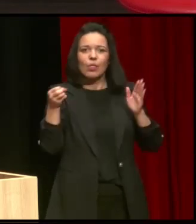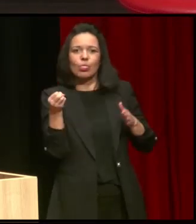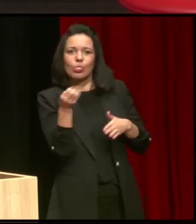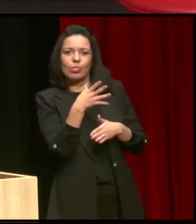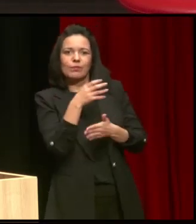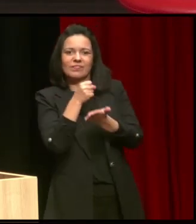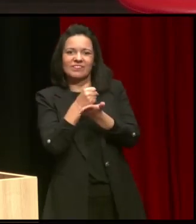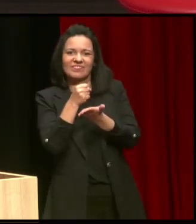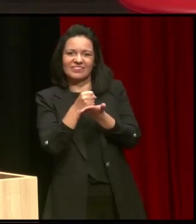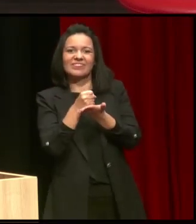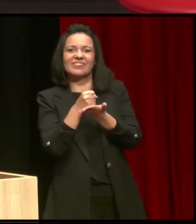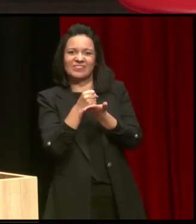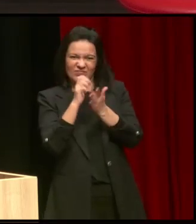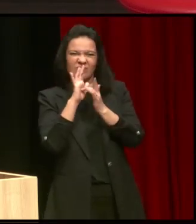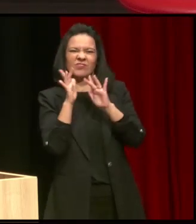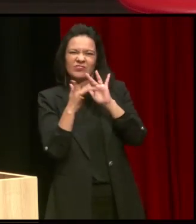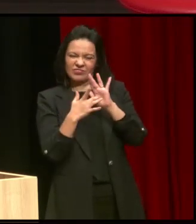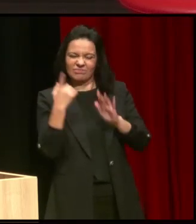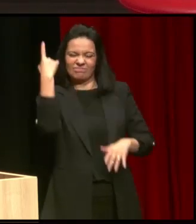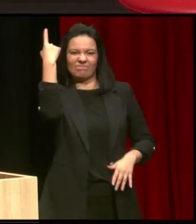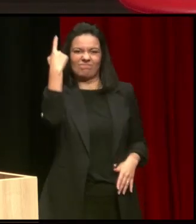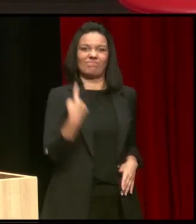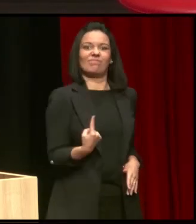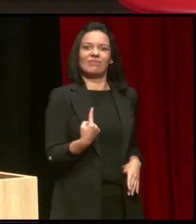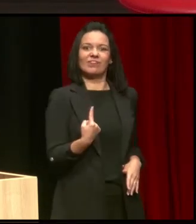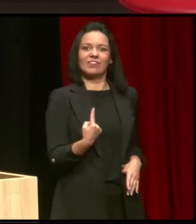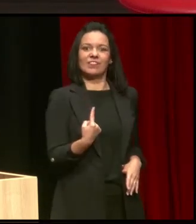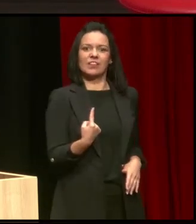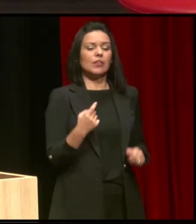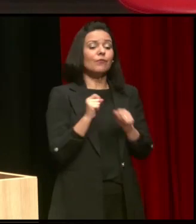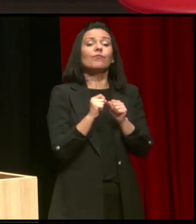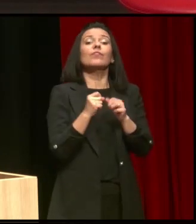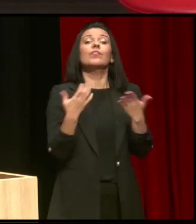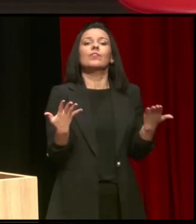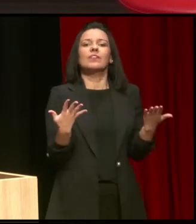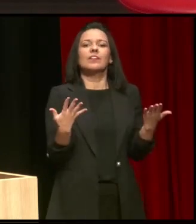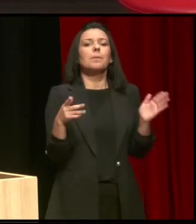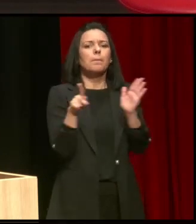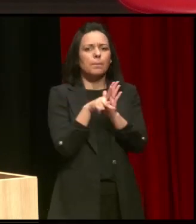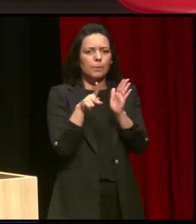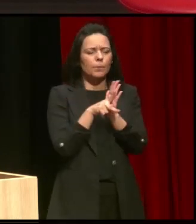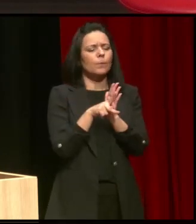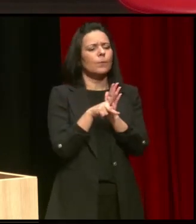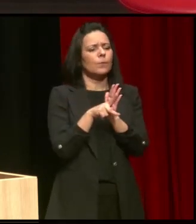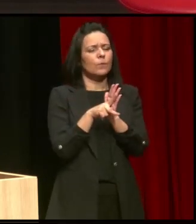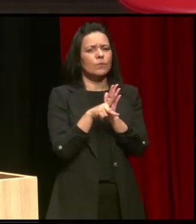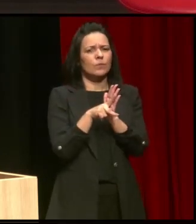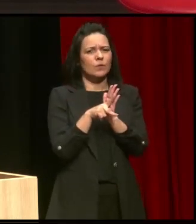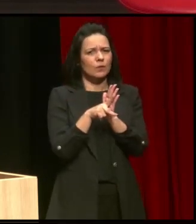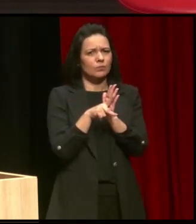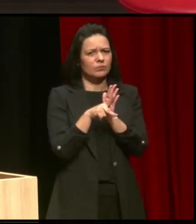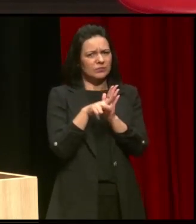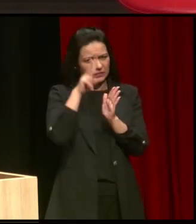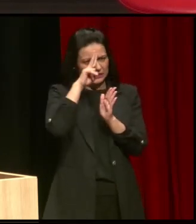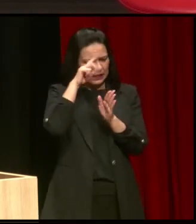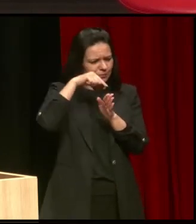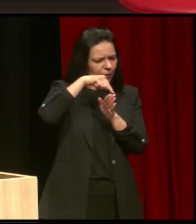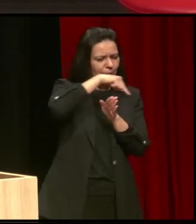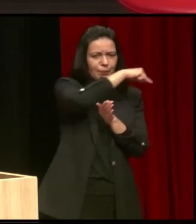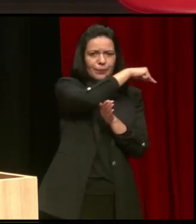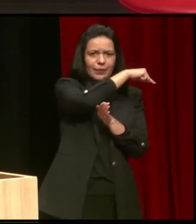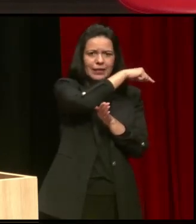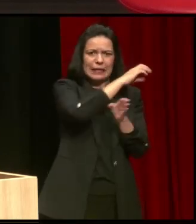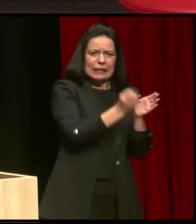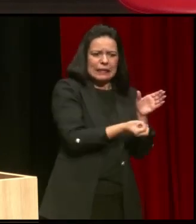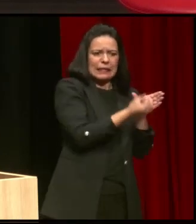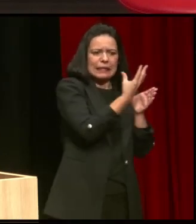quê, gente? Ele vem restaurar toda a criação de Deus. Vocês estão entendendo? Então